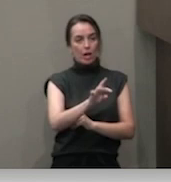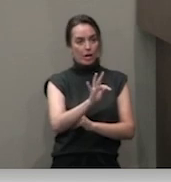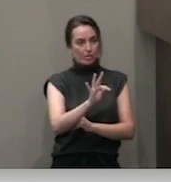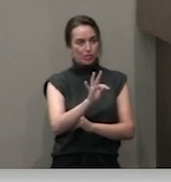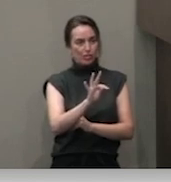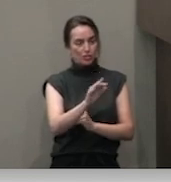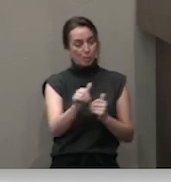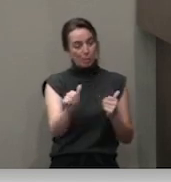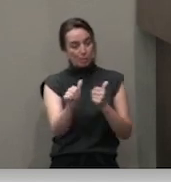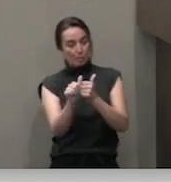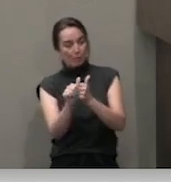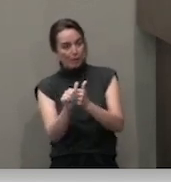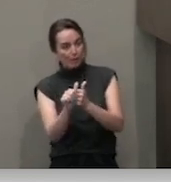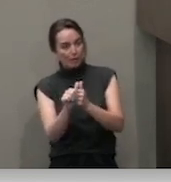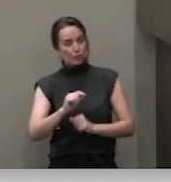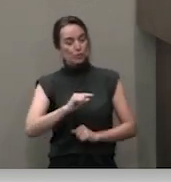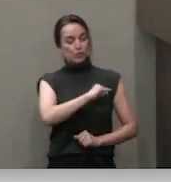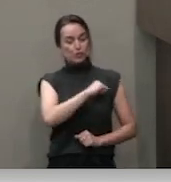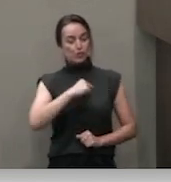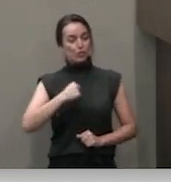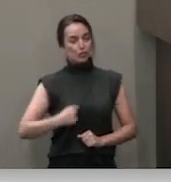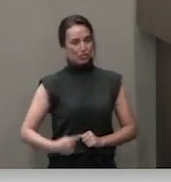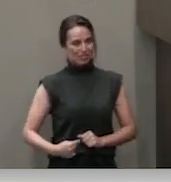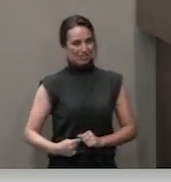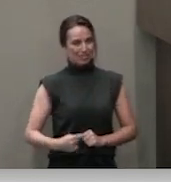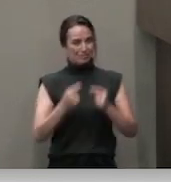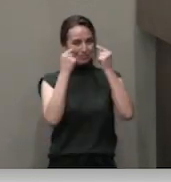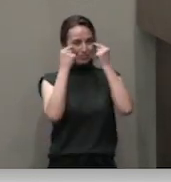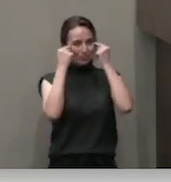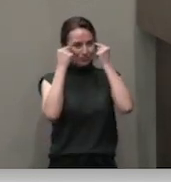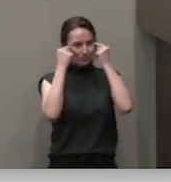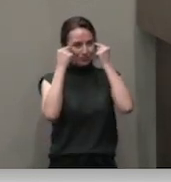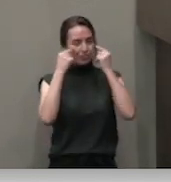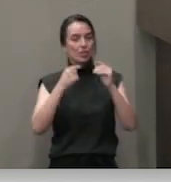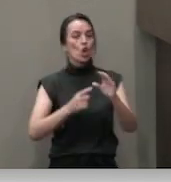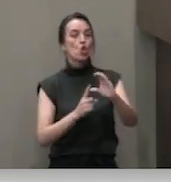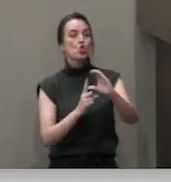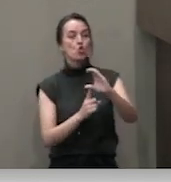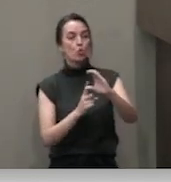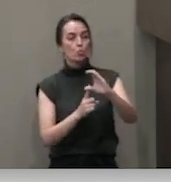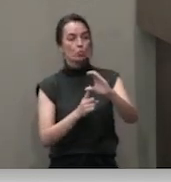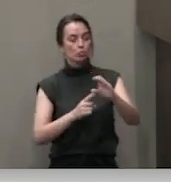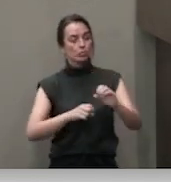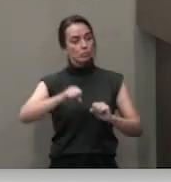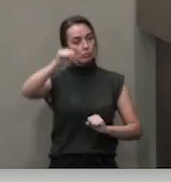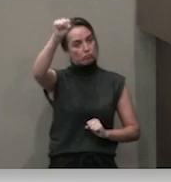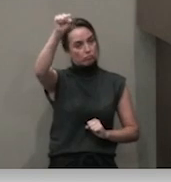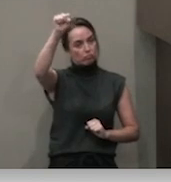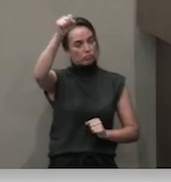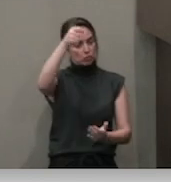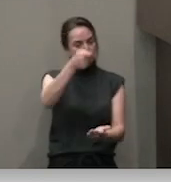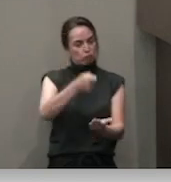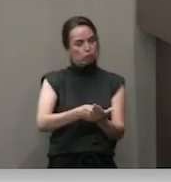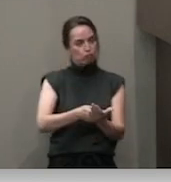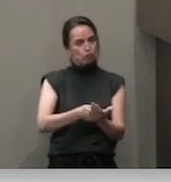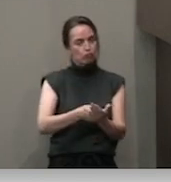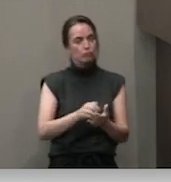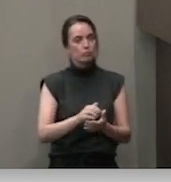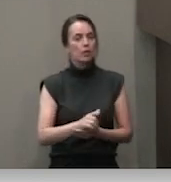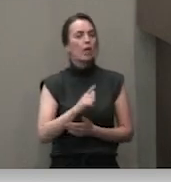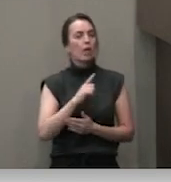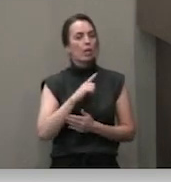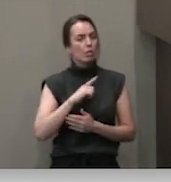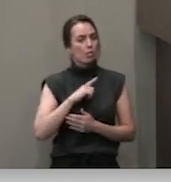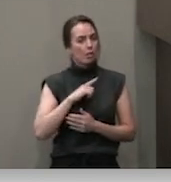China na época China Comunista de um regime duríssimo e essa e houve uma